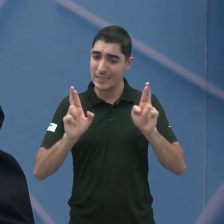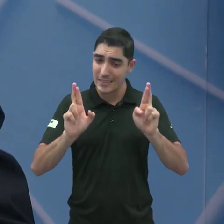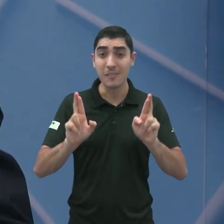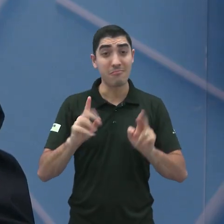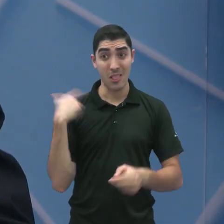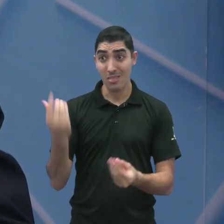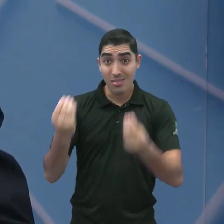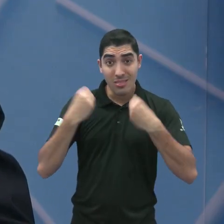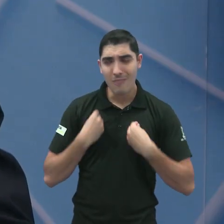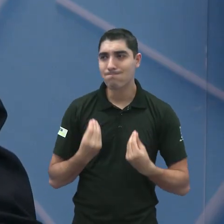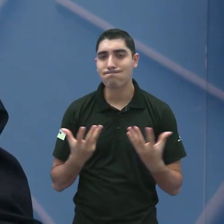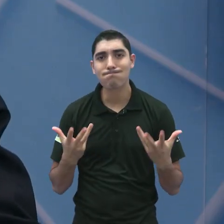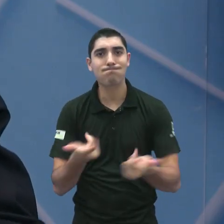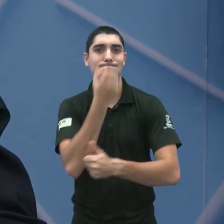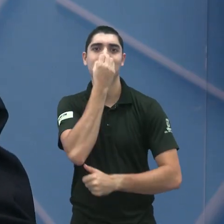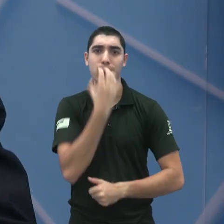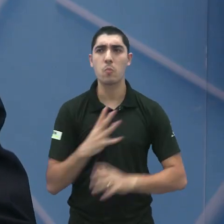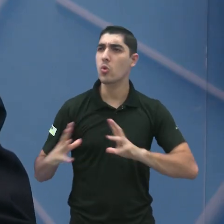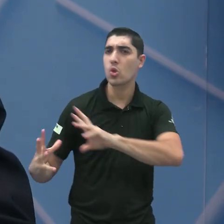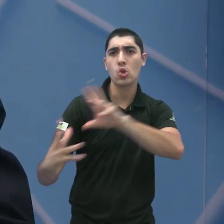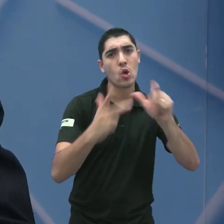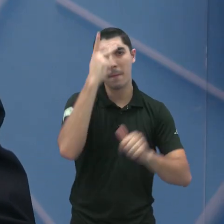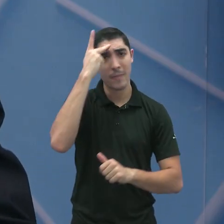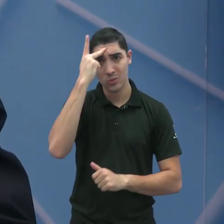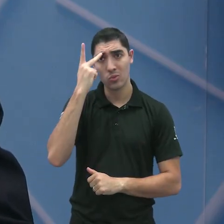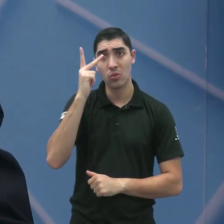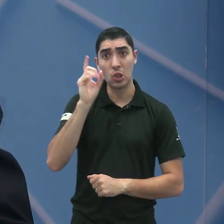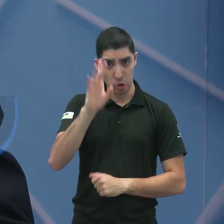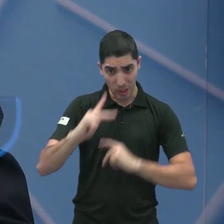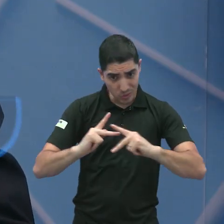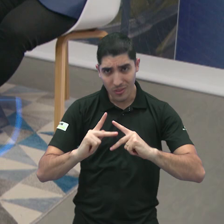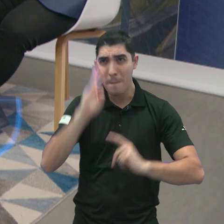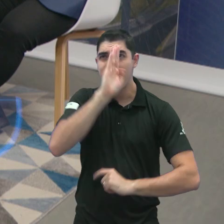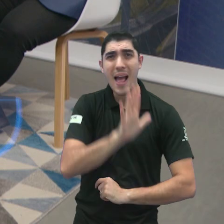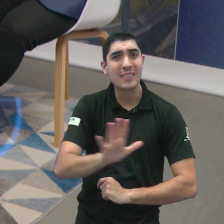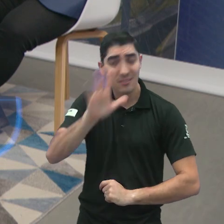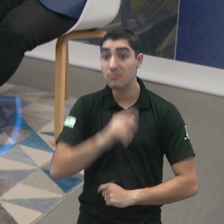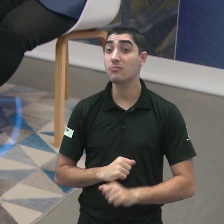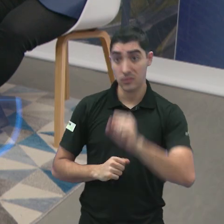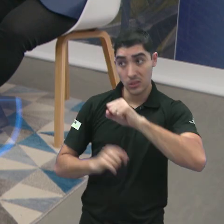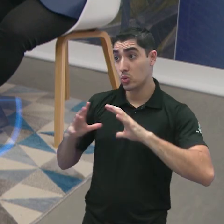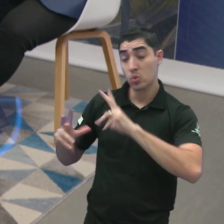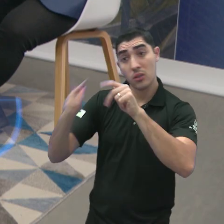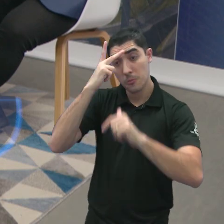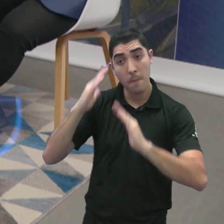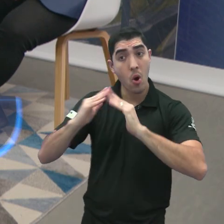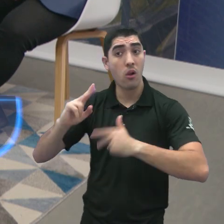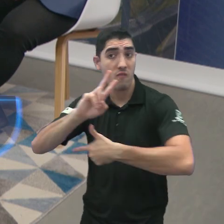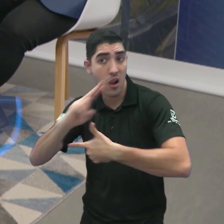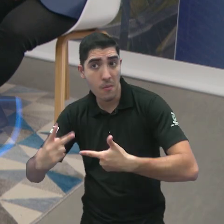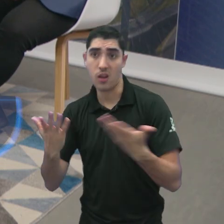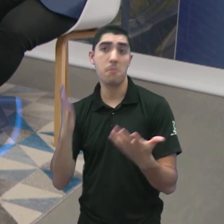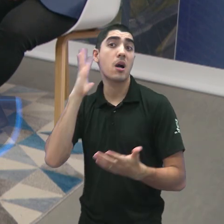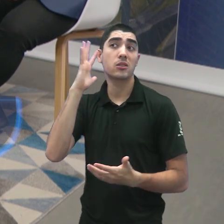assim, vai ser muito bom. Tanto para o joseense, para o brasileiro no modo geral. Excelente, né? Para o pessoal do Vale do Paraíba. Exatamente. A gente vinha até São José é fácil,